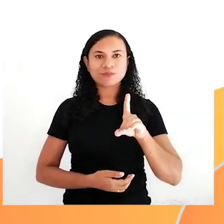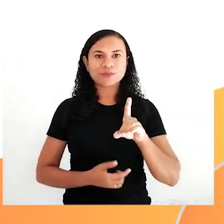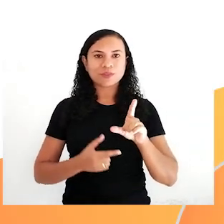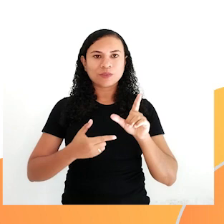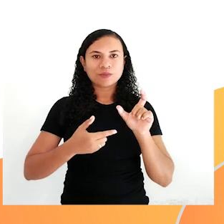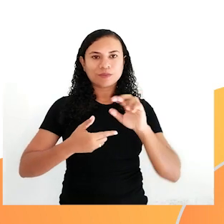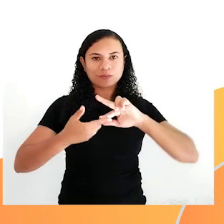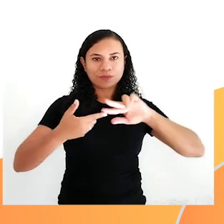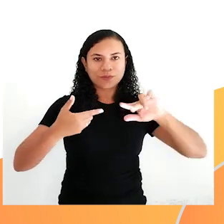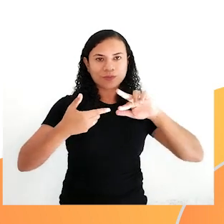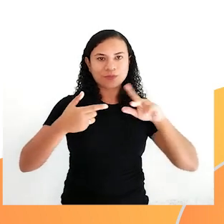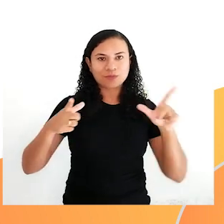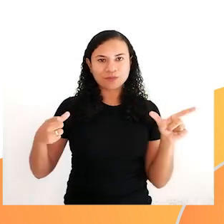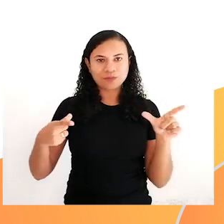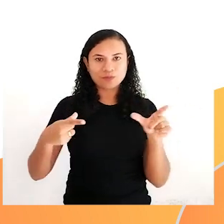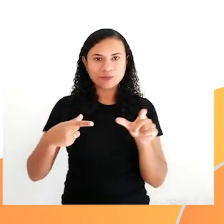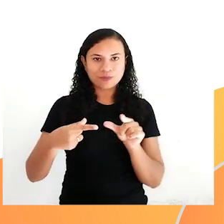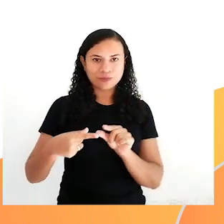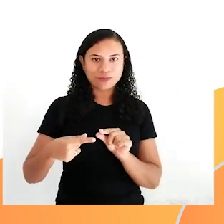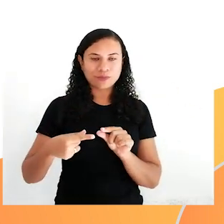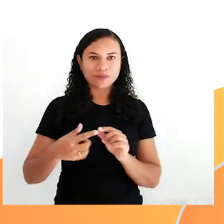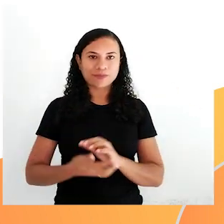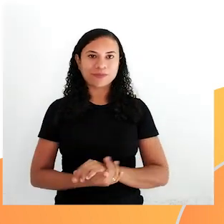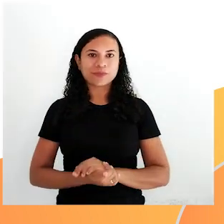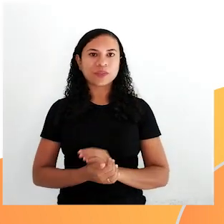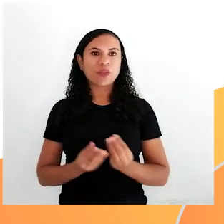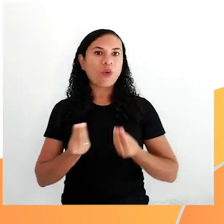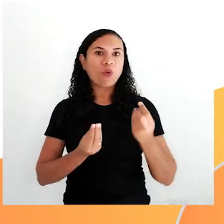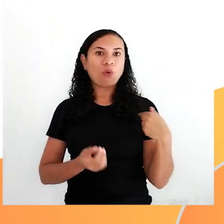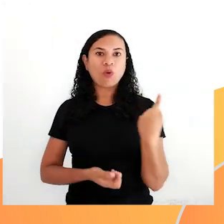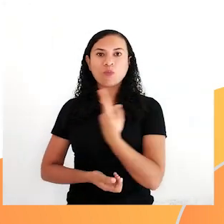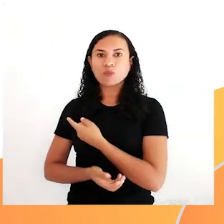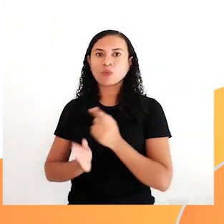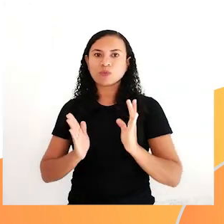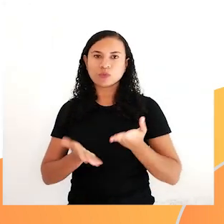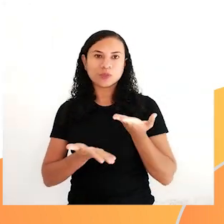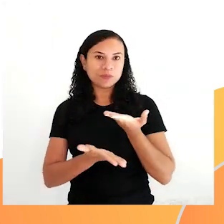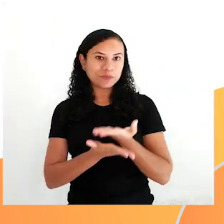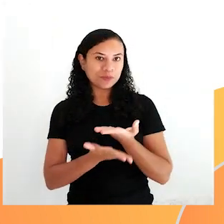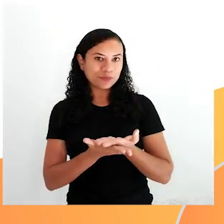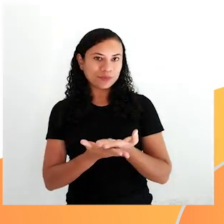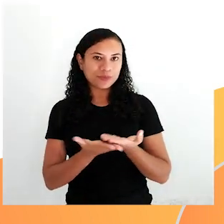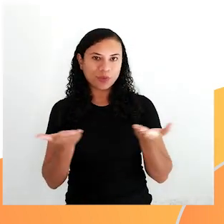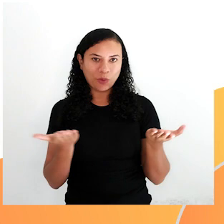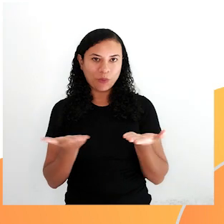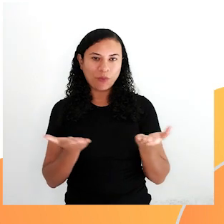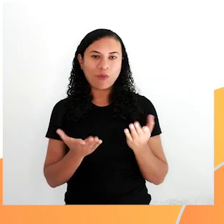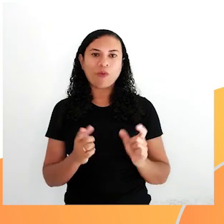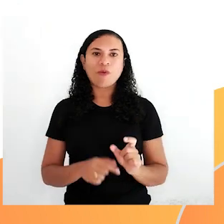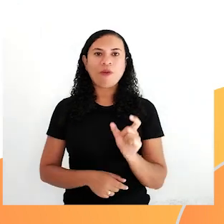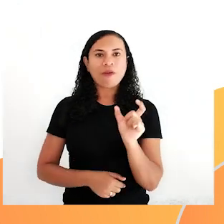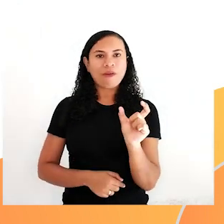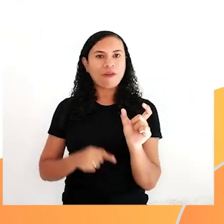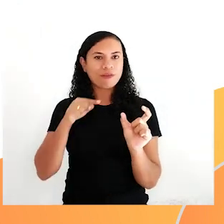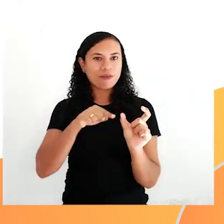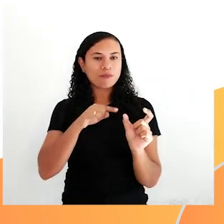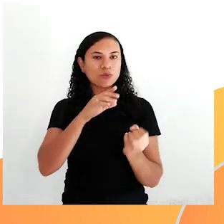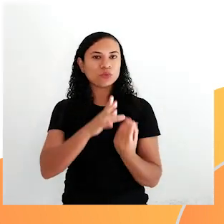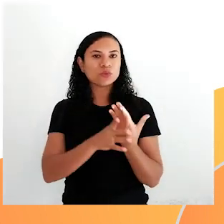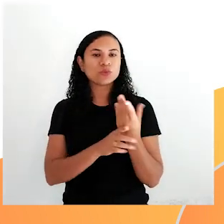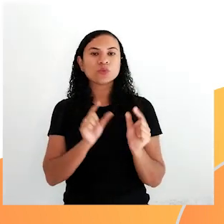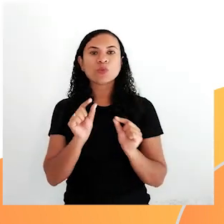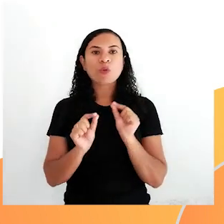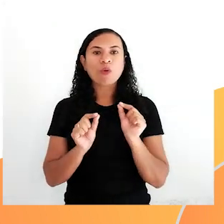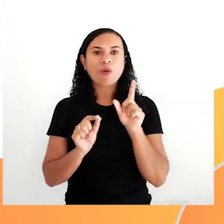Ou letra D, derivação regressiva. Então, como nós já estudamos nessa aula, esta palavra